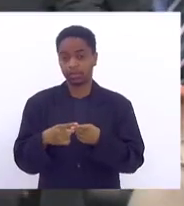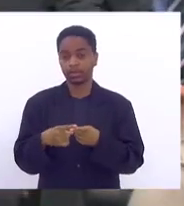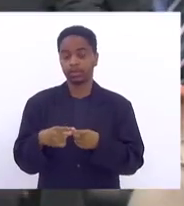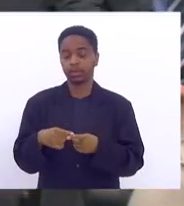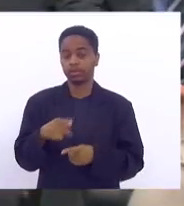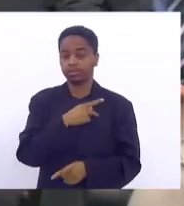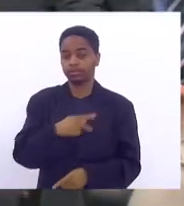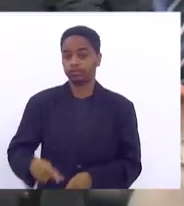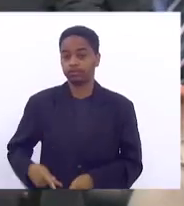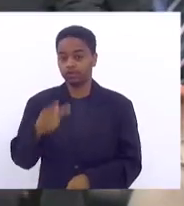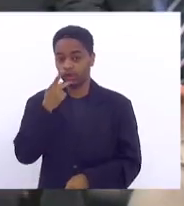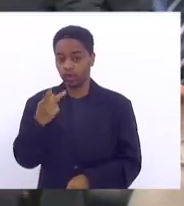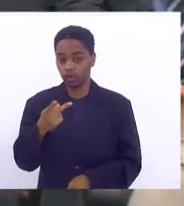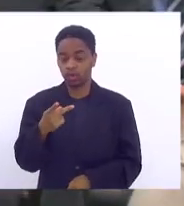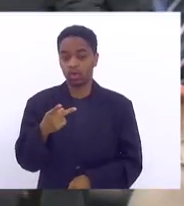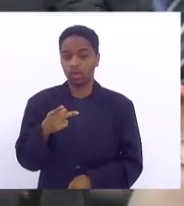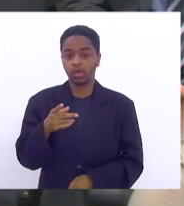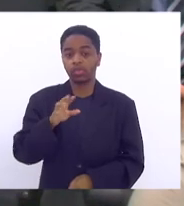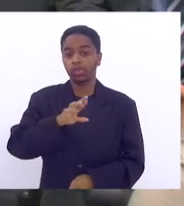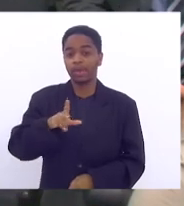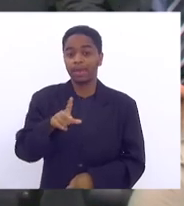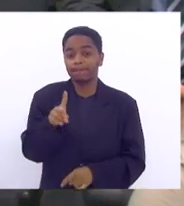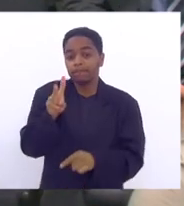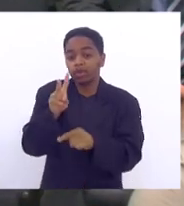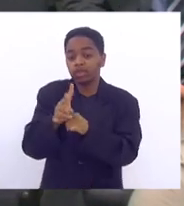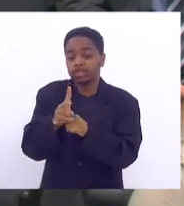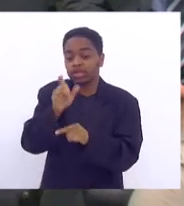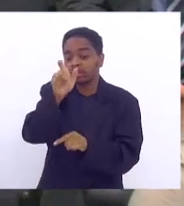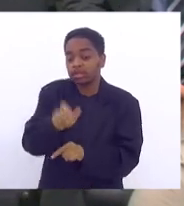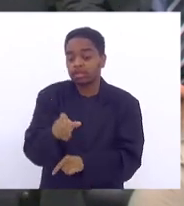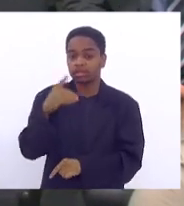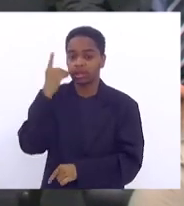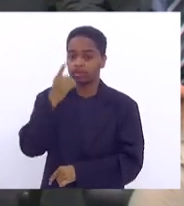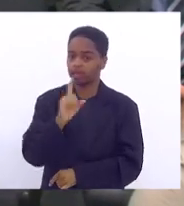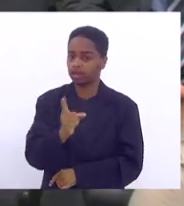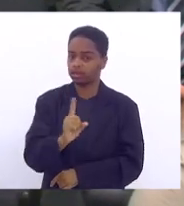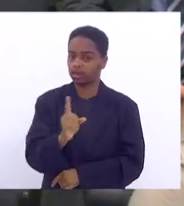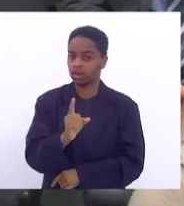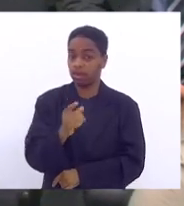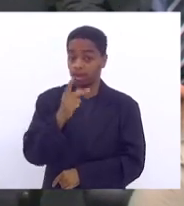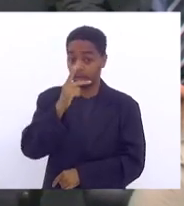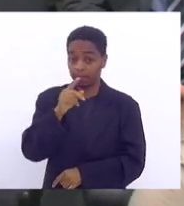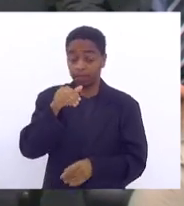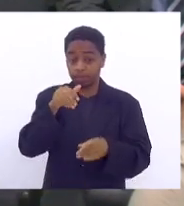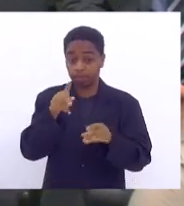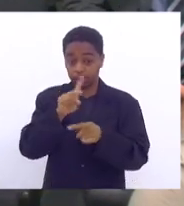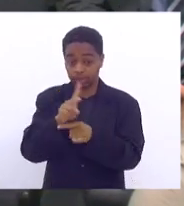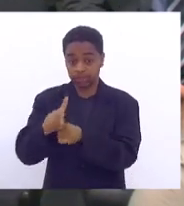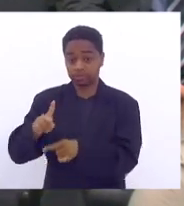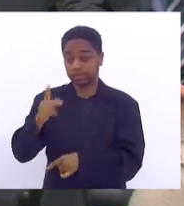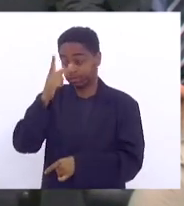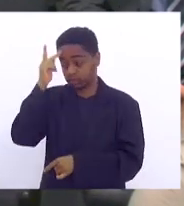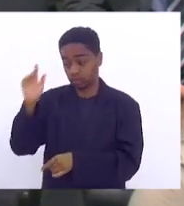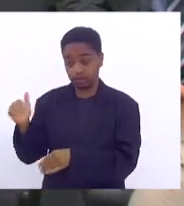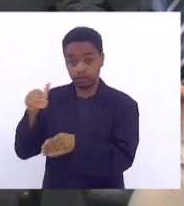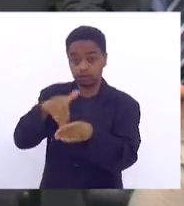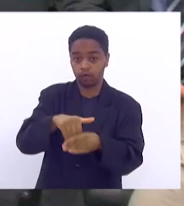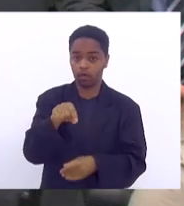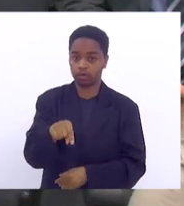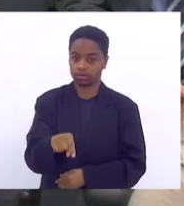imunidade parlamentar não tá para proteger a figura pessoal do deputado mas tá para proteger quem vota ou